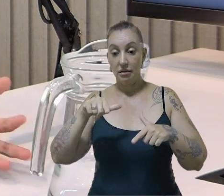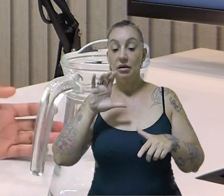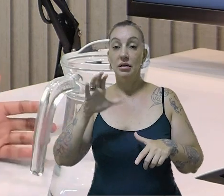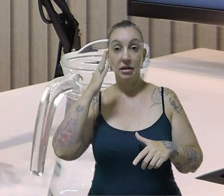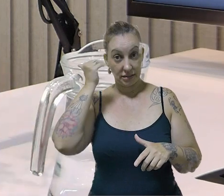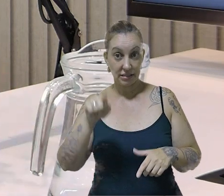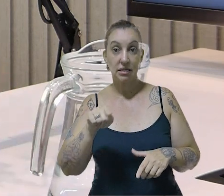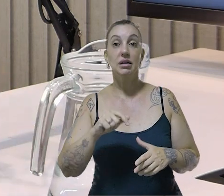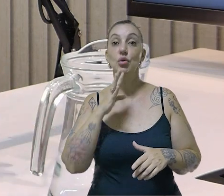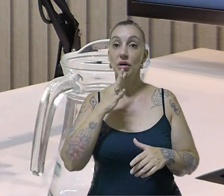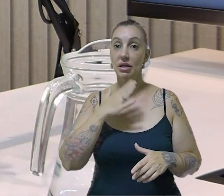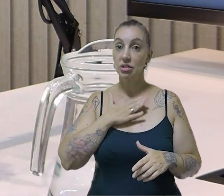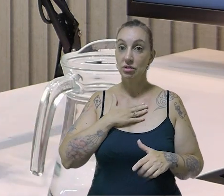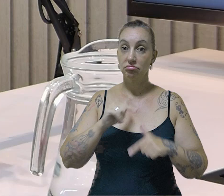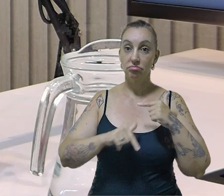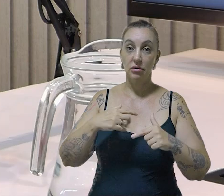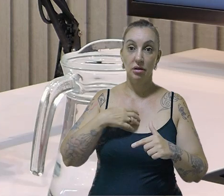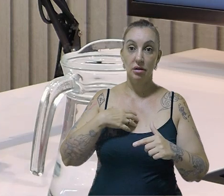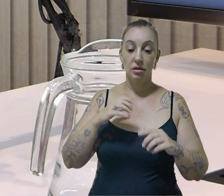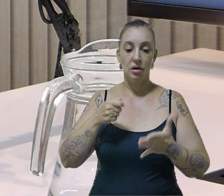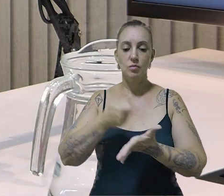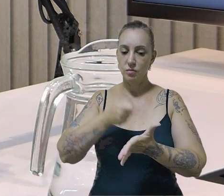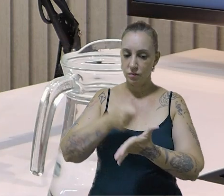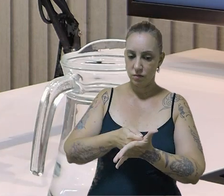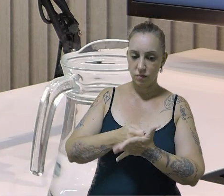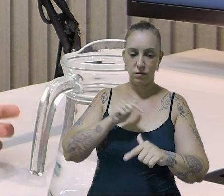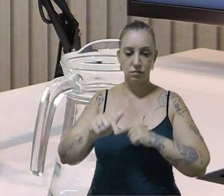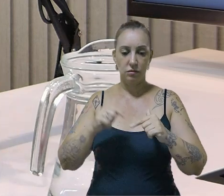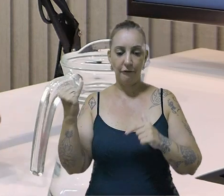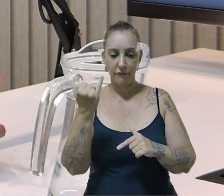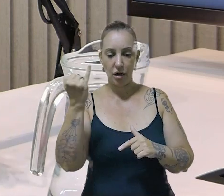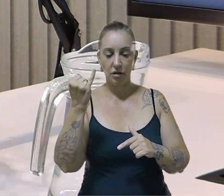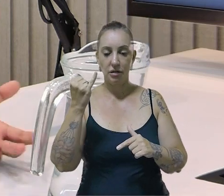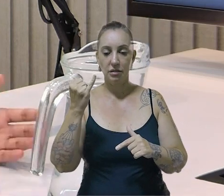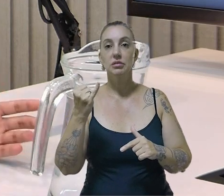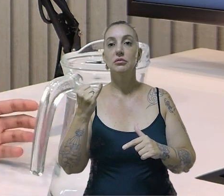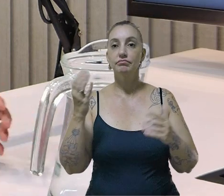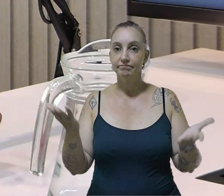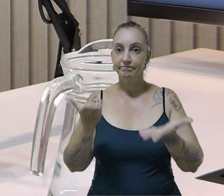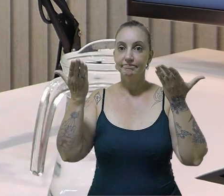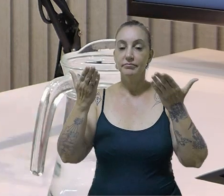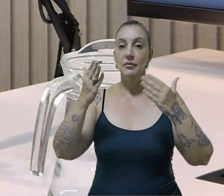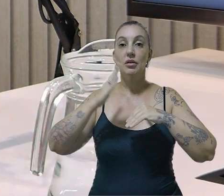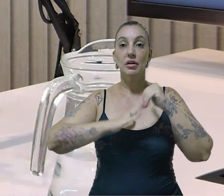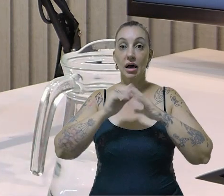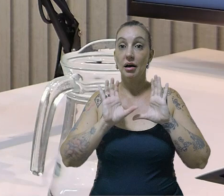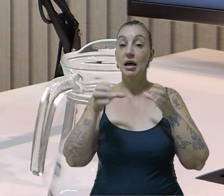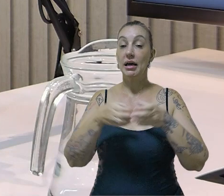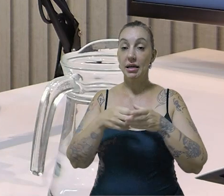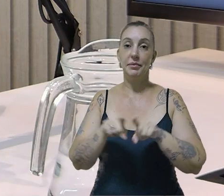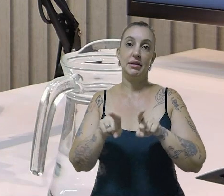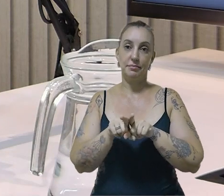comigo sabem que eu não trabalho assim então eu tenho sido muito rigorosa nessa coisa da valorização e da valoração do técnico e da Equipe